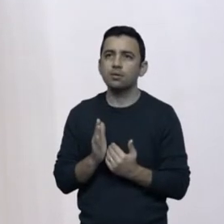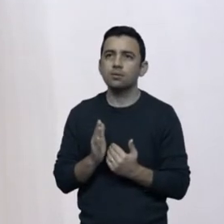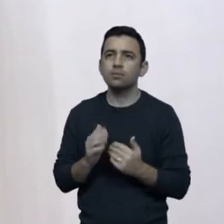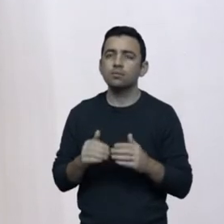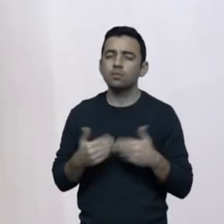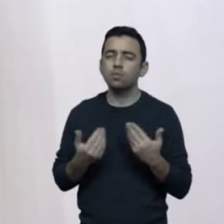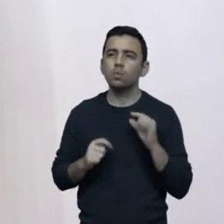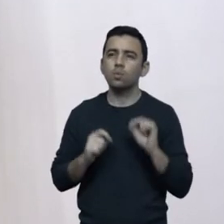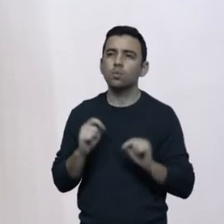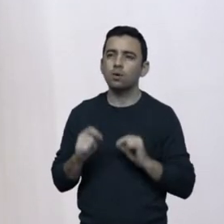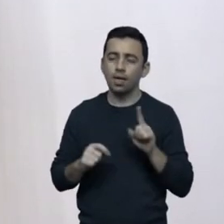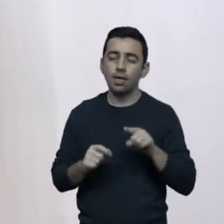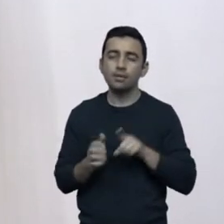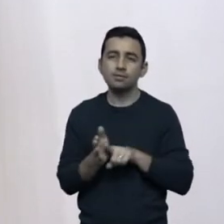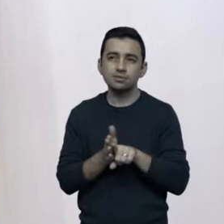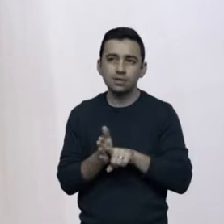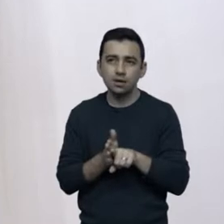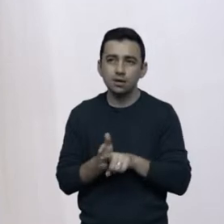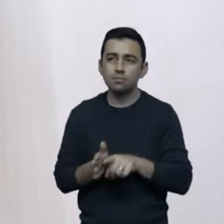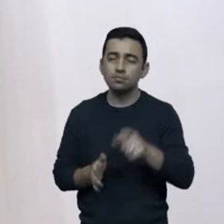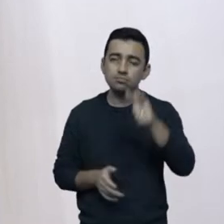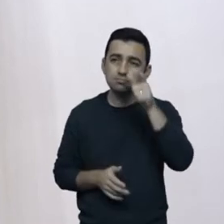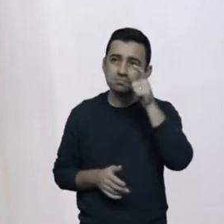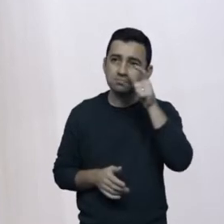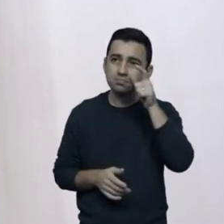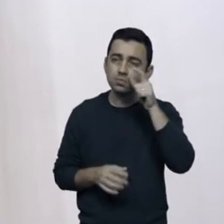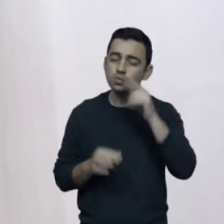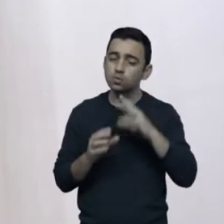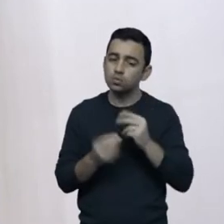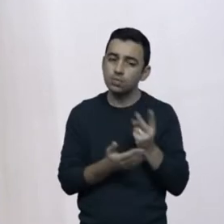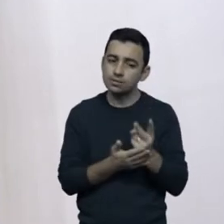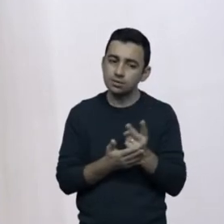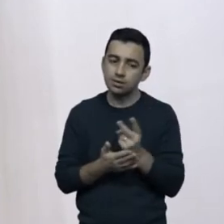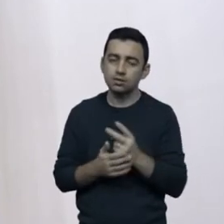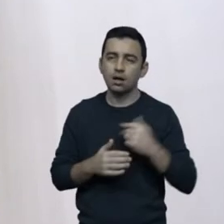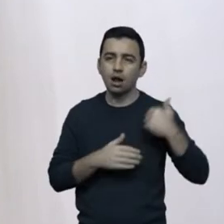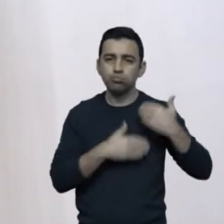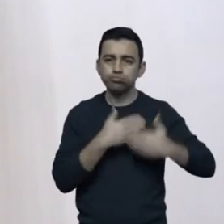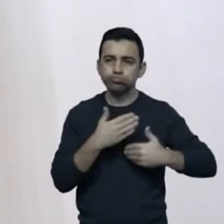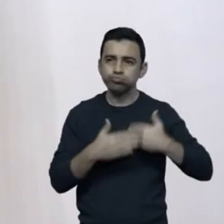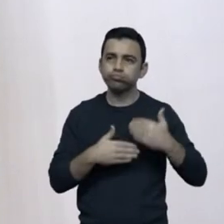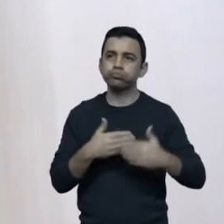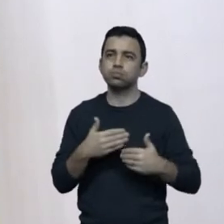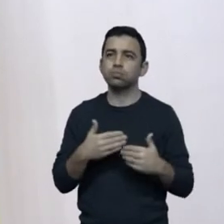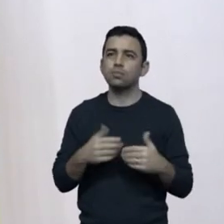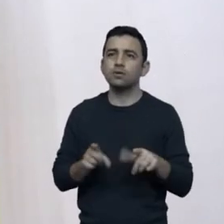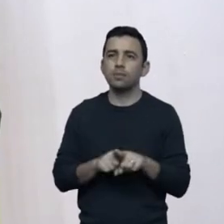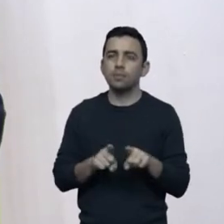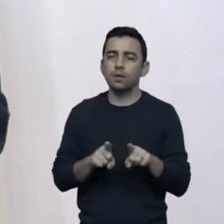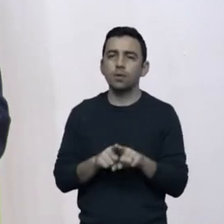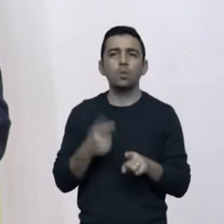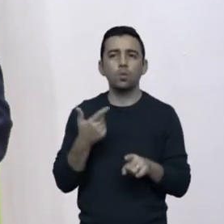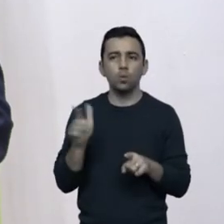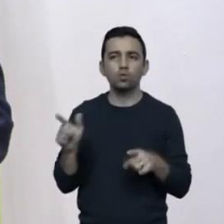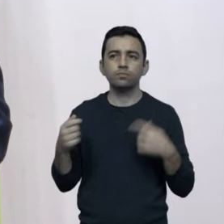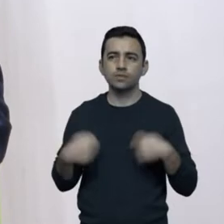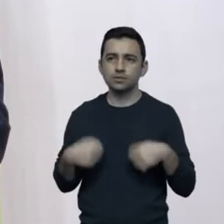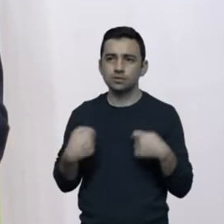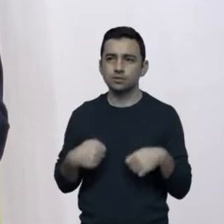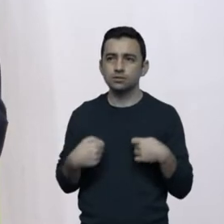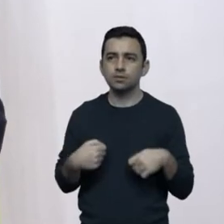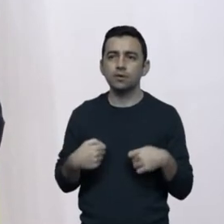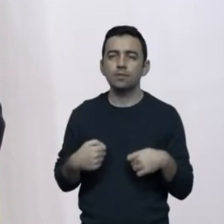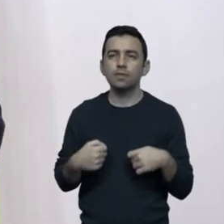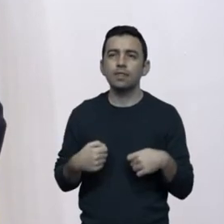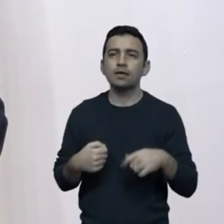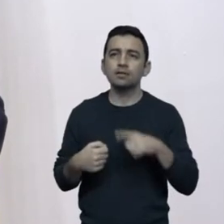não só os exames, mas o acompanhamento de todos os pacientes a longo prazo. E outra coisa que nós precisamos, não adianta a gente ter